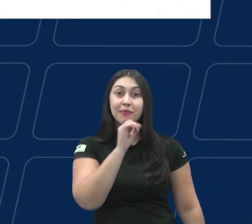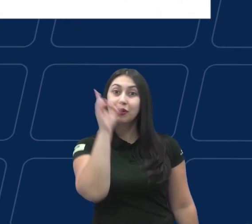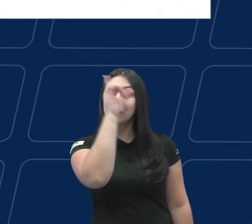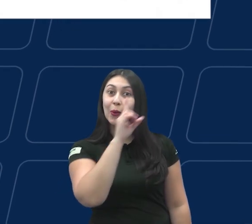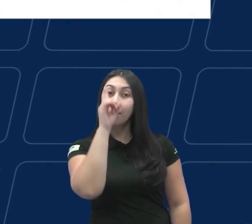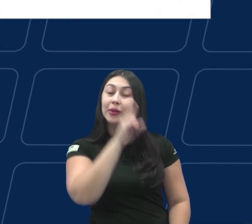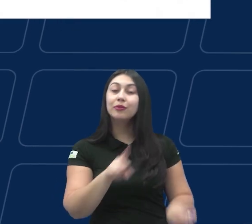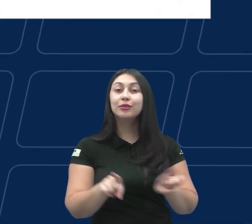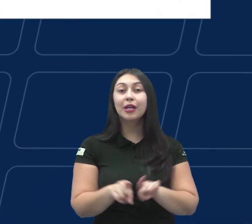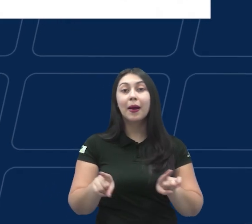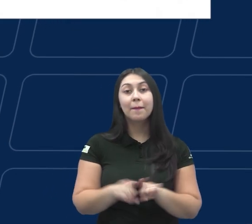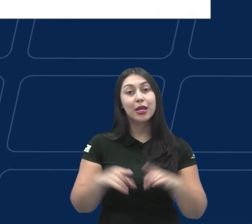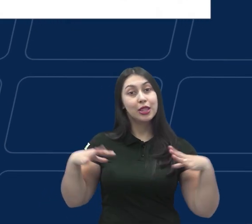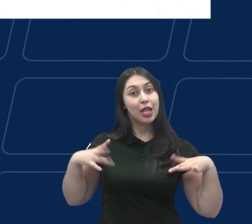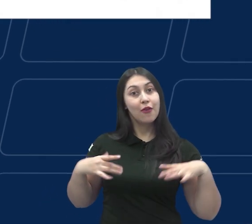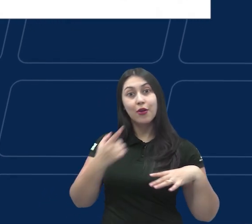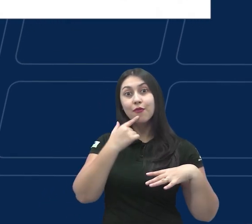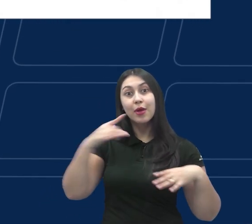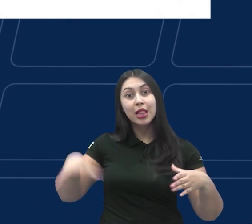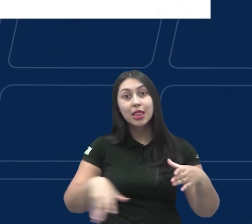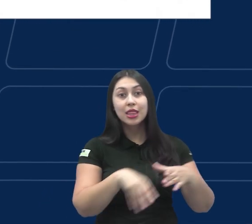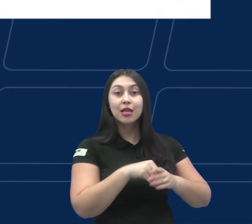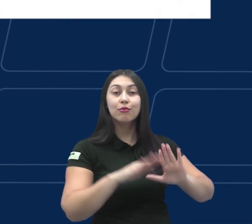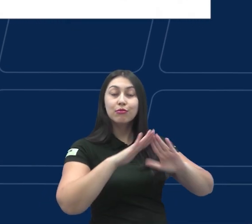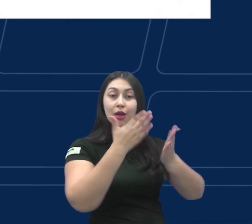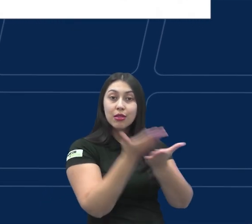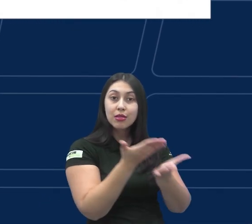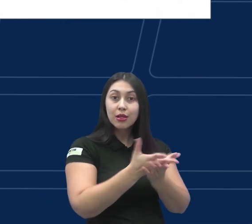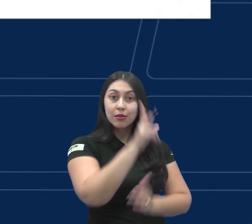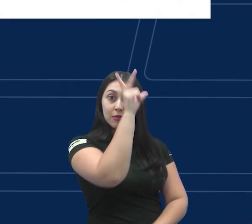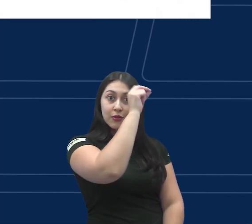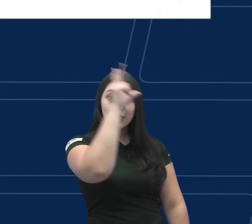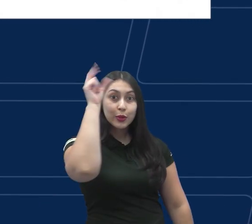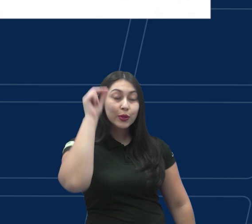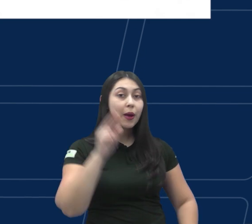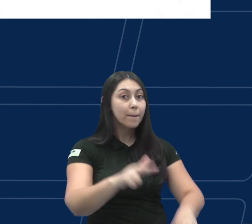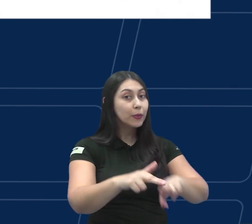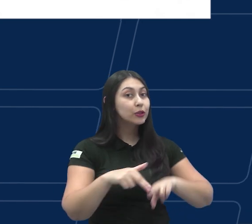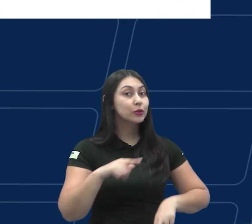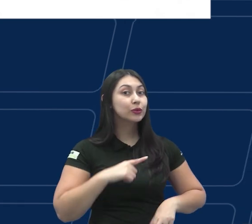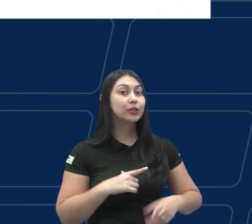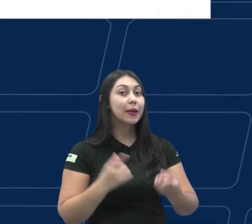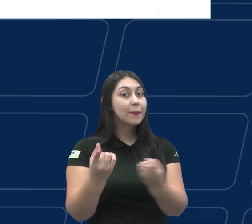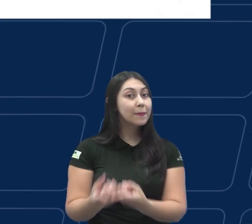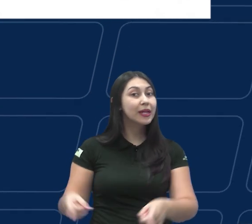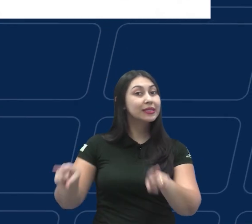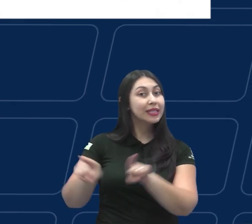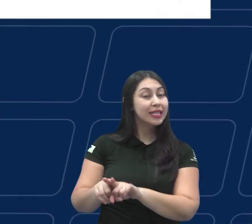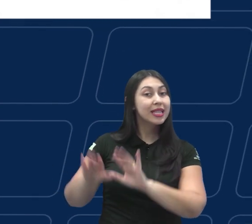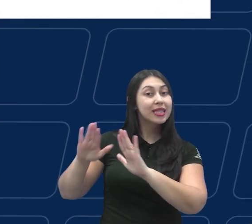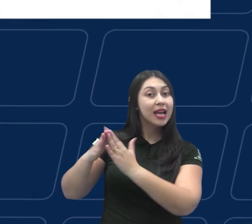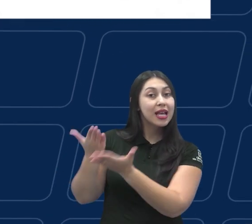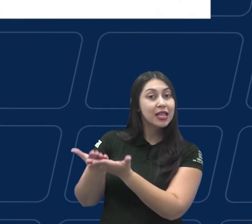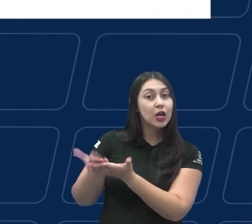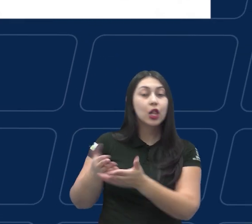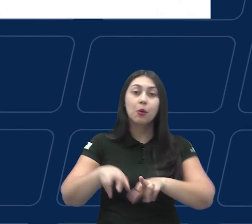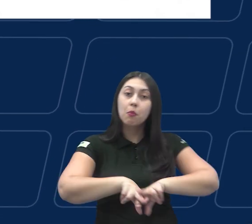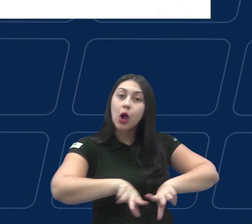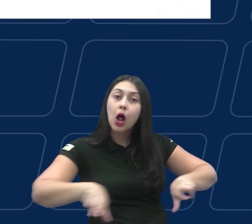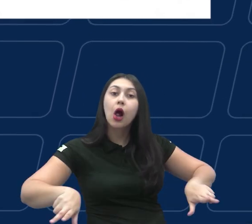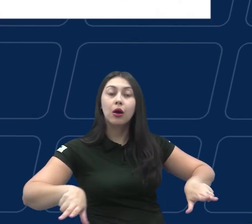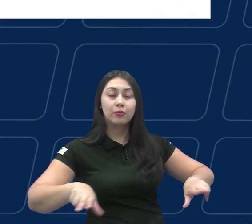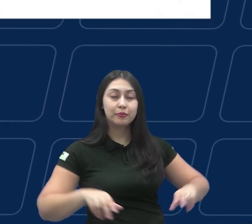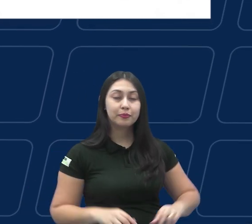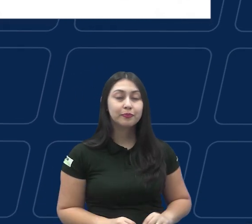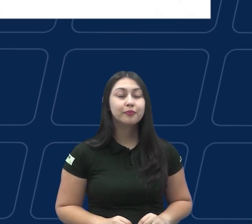de semana e feriados nas escolas públicas municipais. Para isso, a lei prevê parcerias entre o poder público e